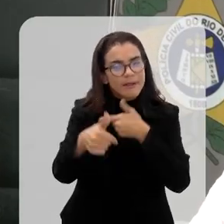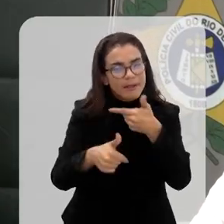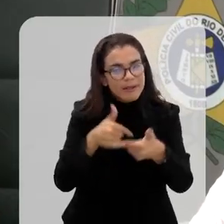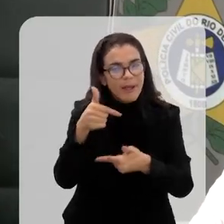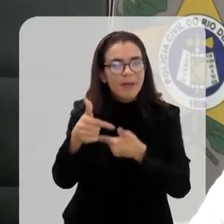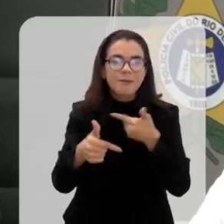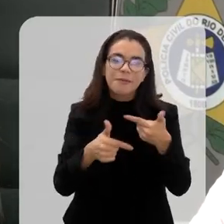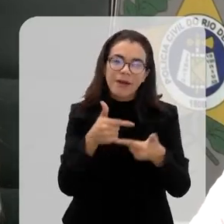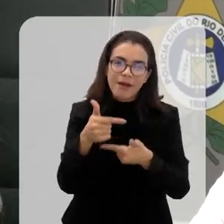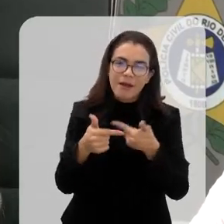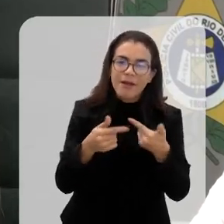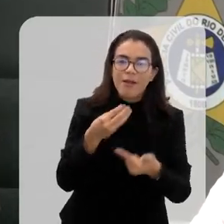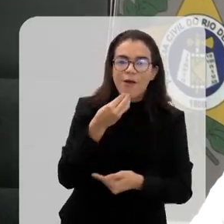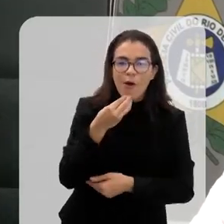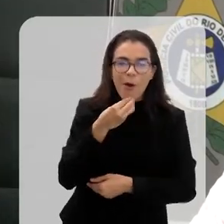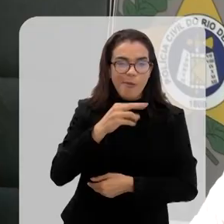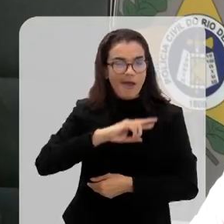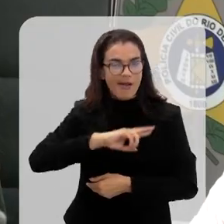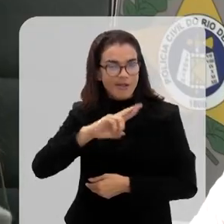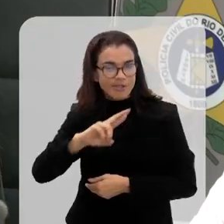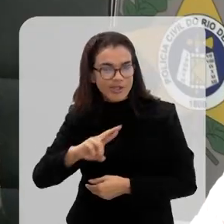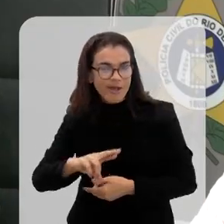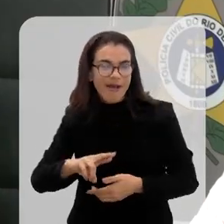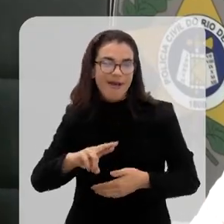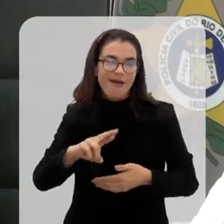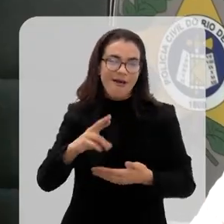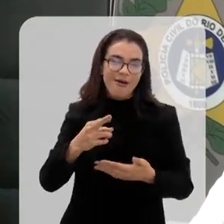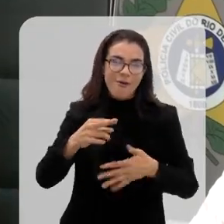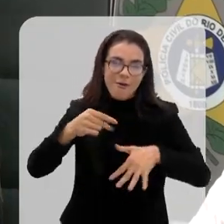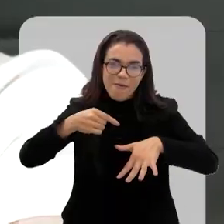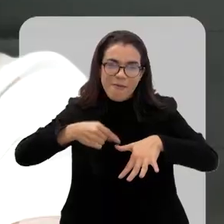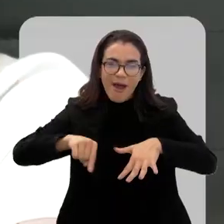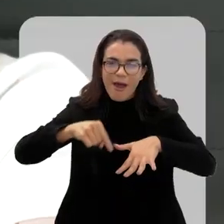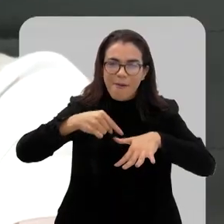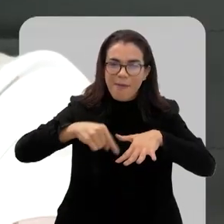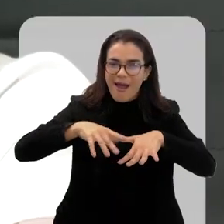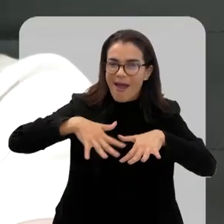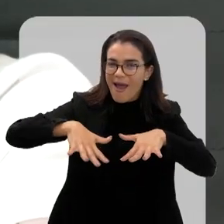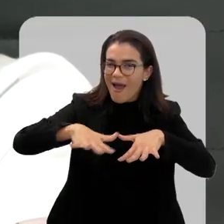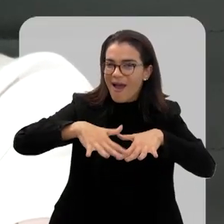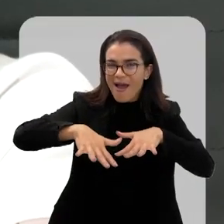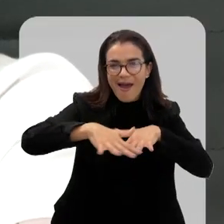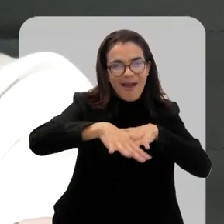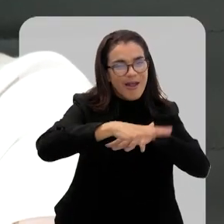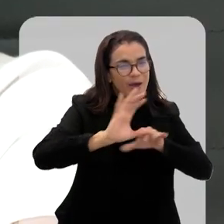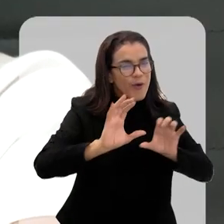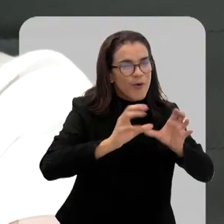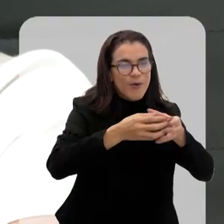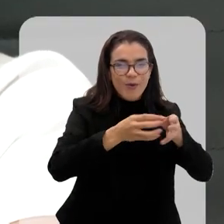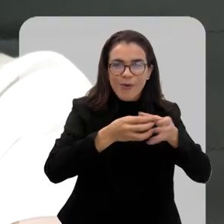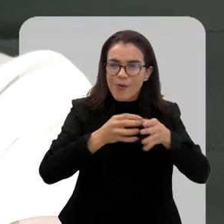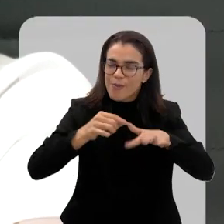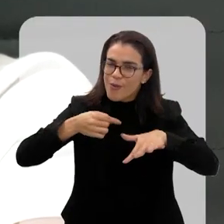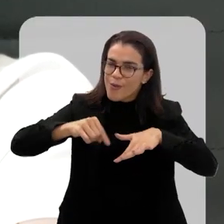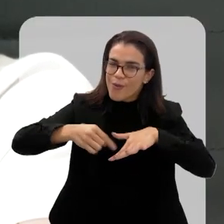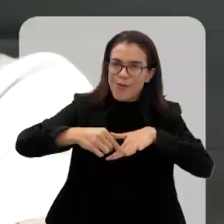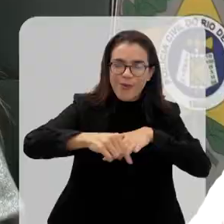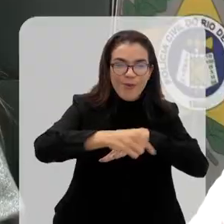também trabalha, né, com religiões, com todas essas, com esses grupos,